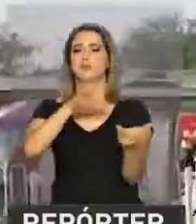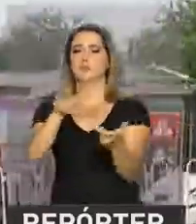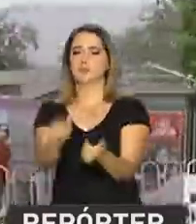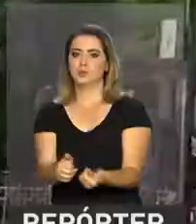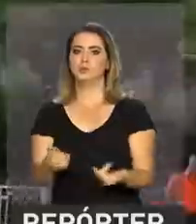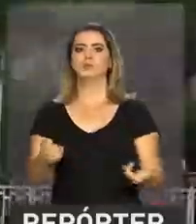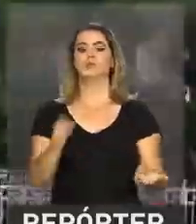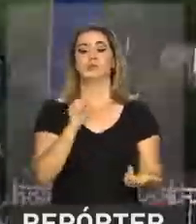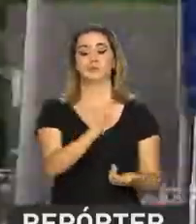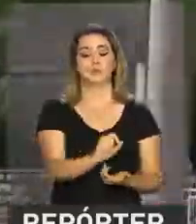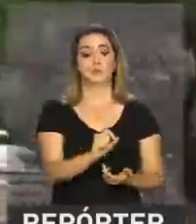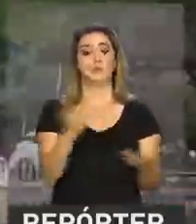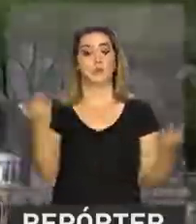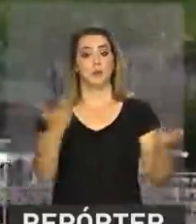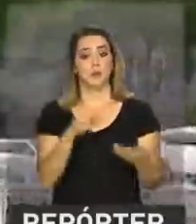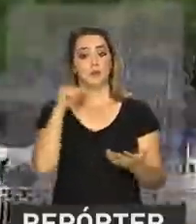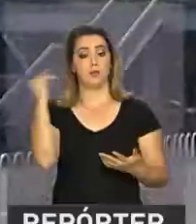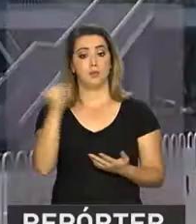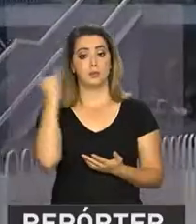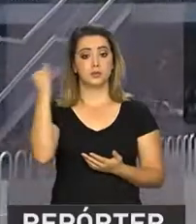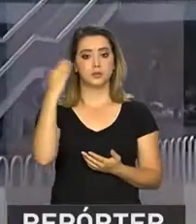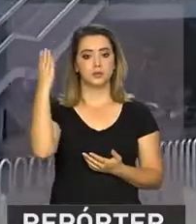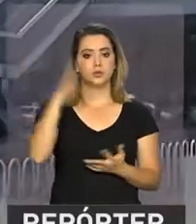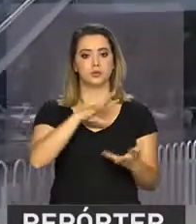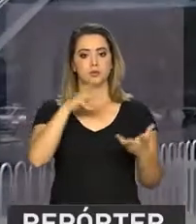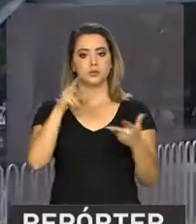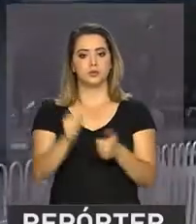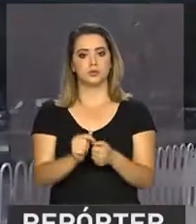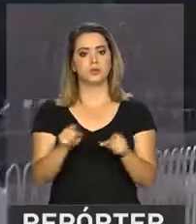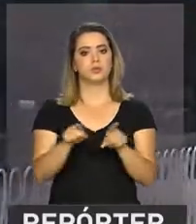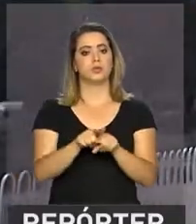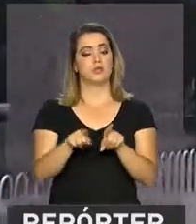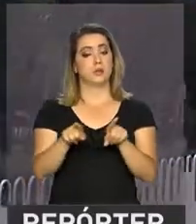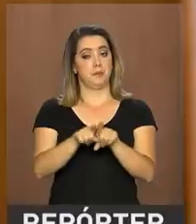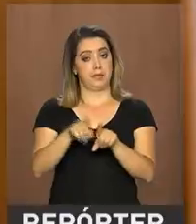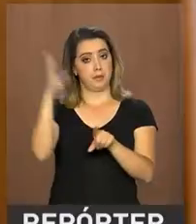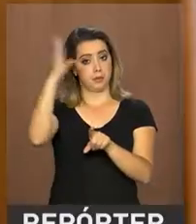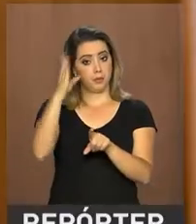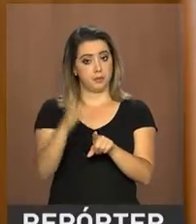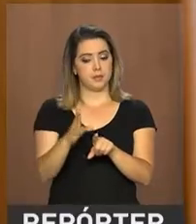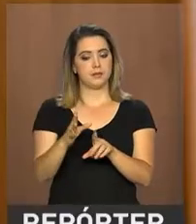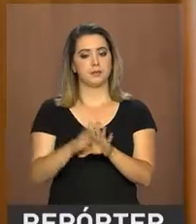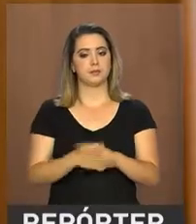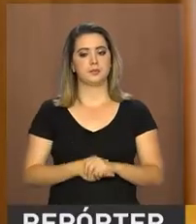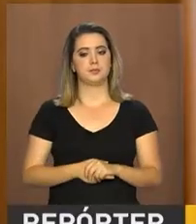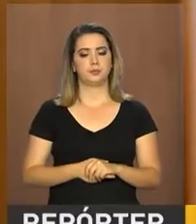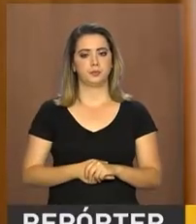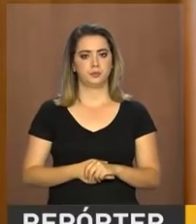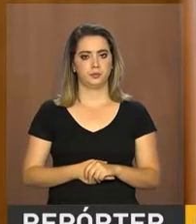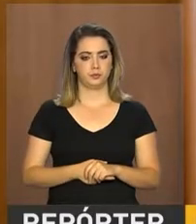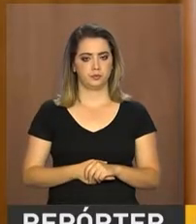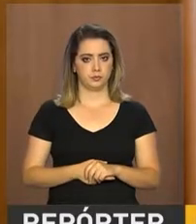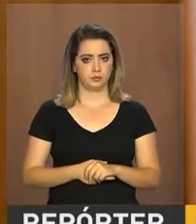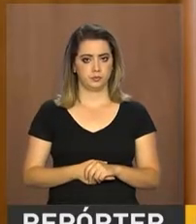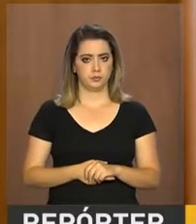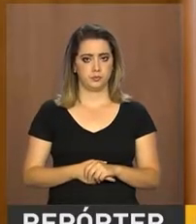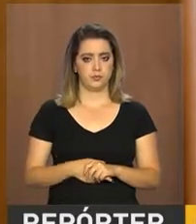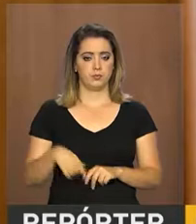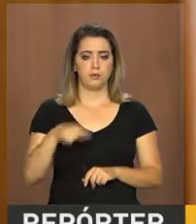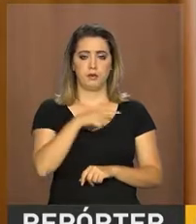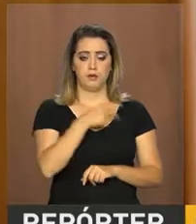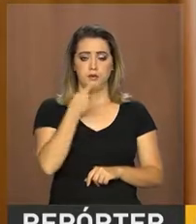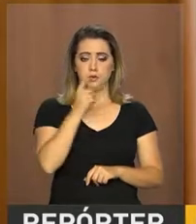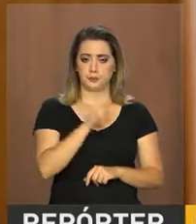o mercado importante para o mundo e para o brasil ele foi um grande demandante de de commodities